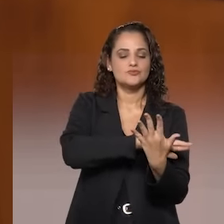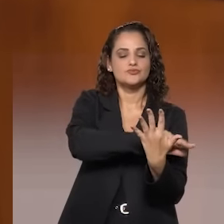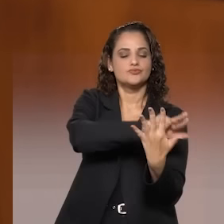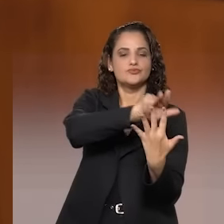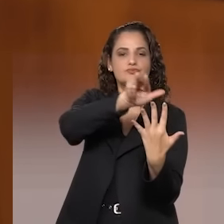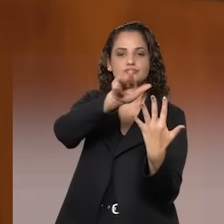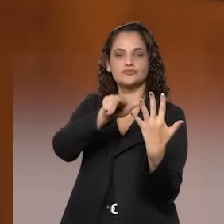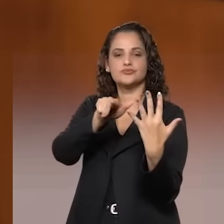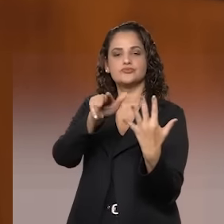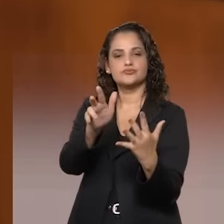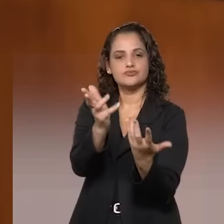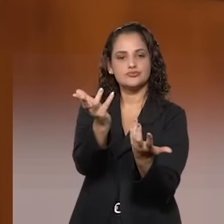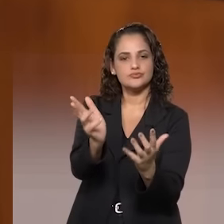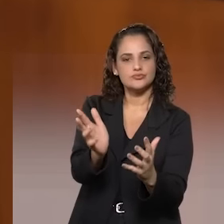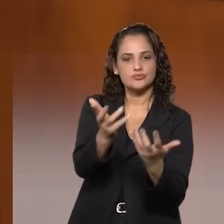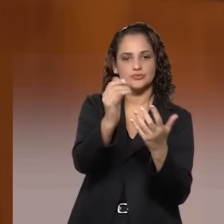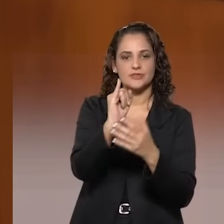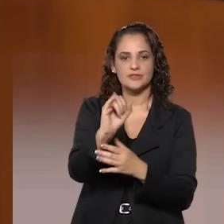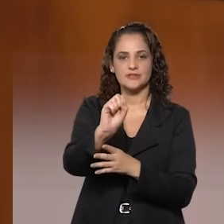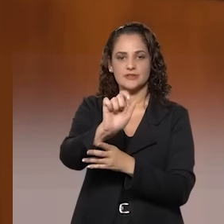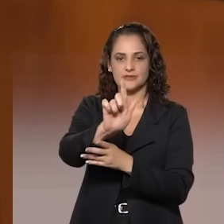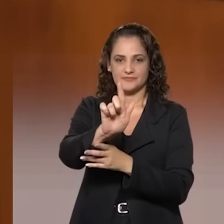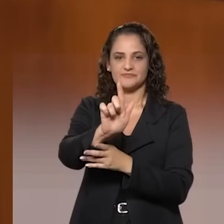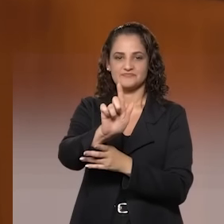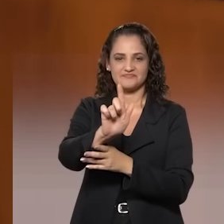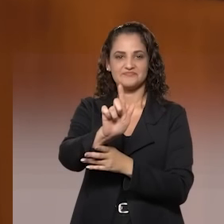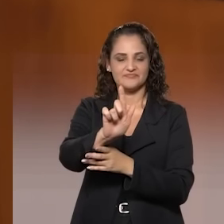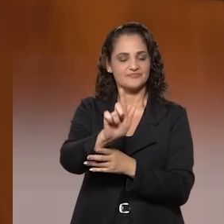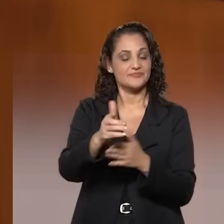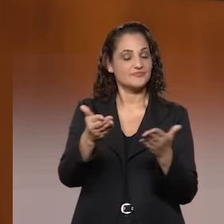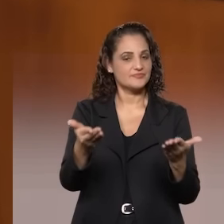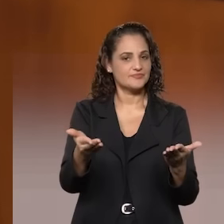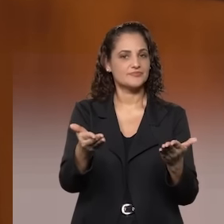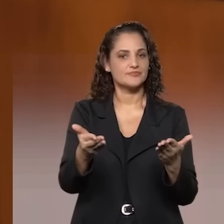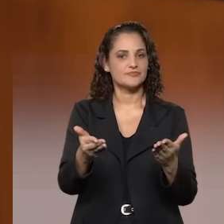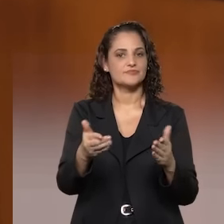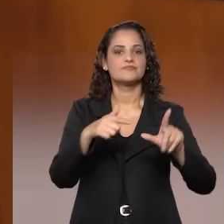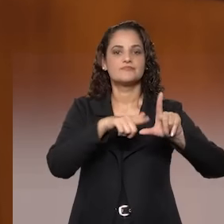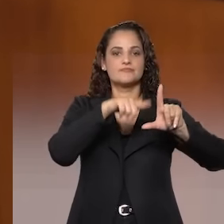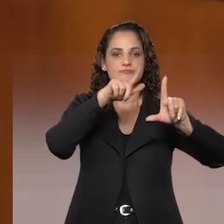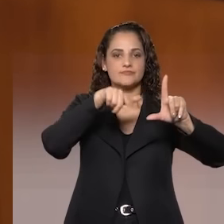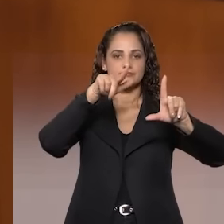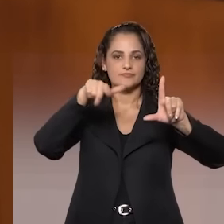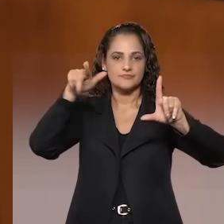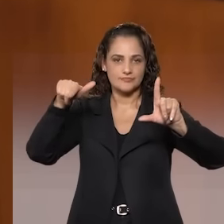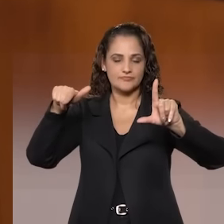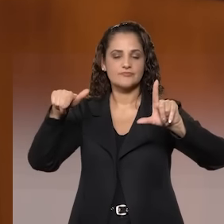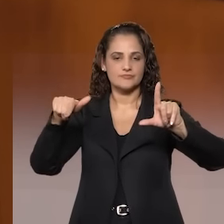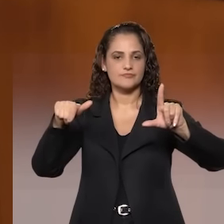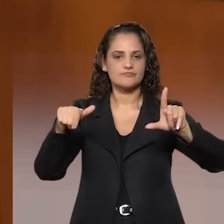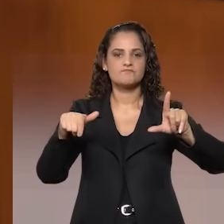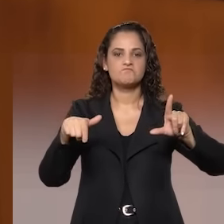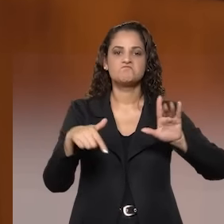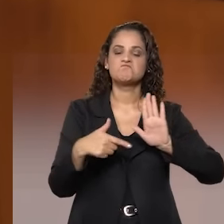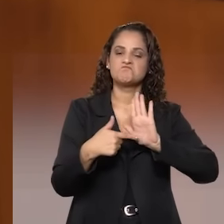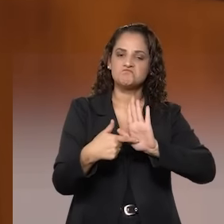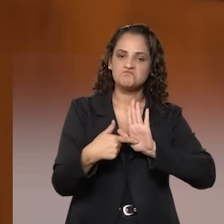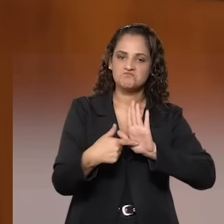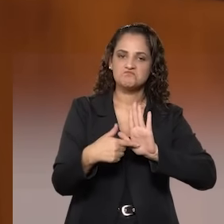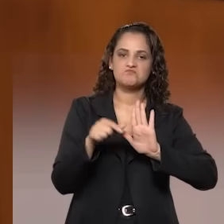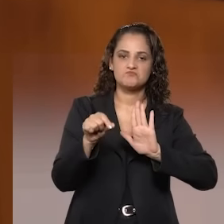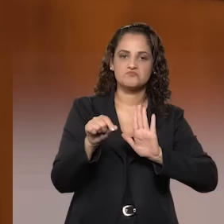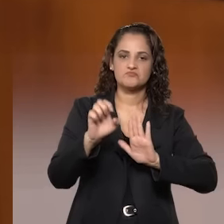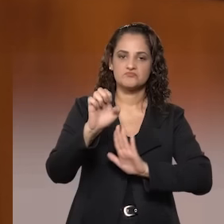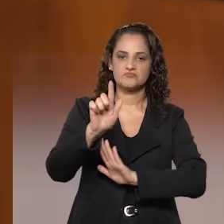então os indicadores e as recomendações esg elas estão norteando a